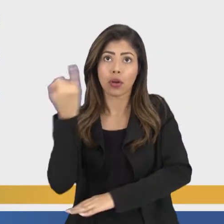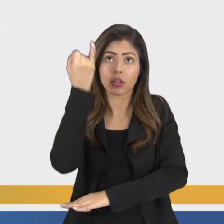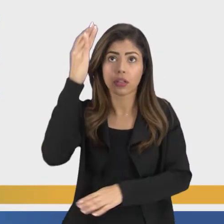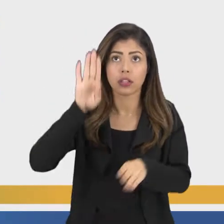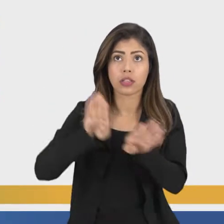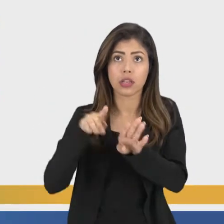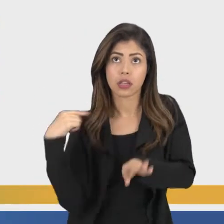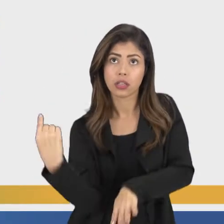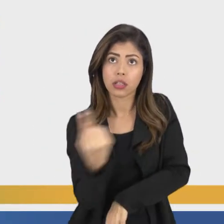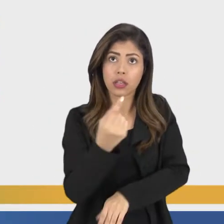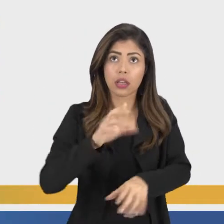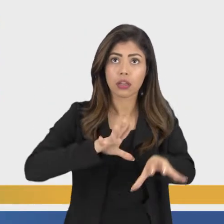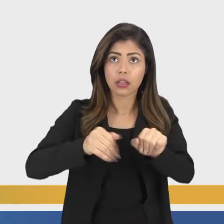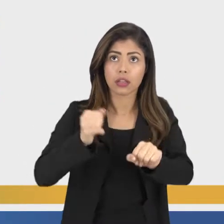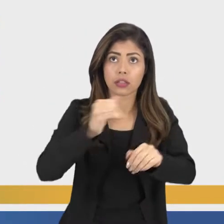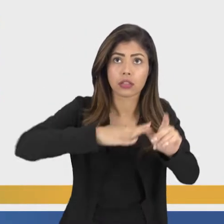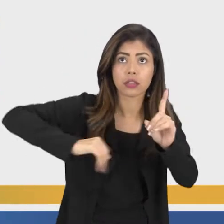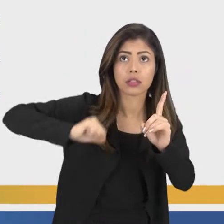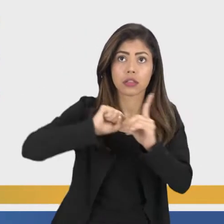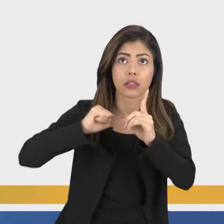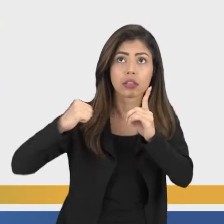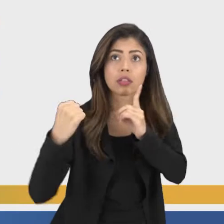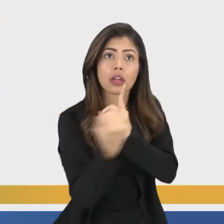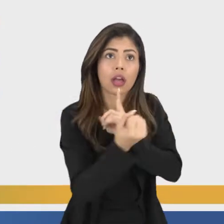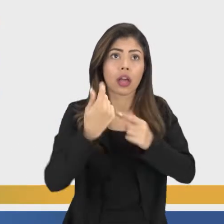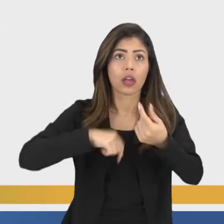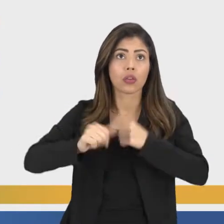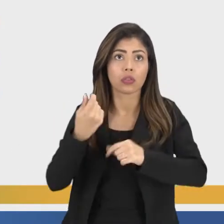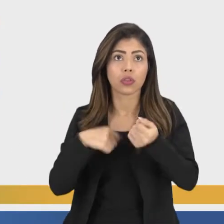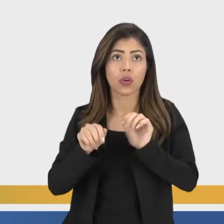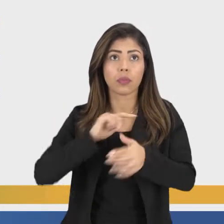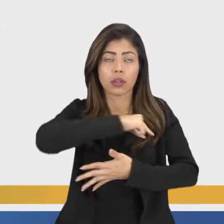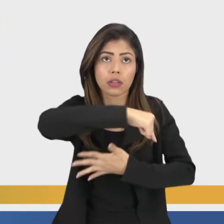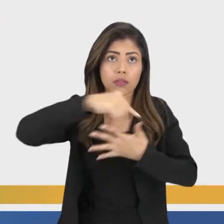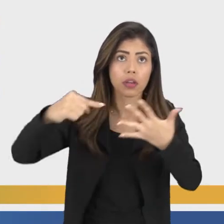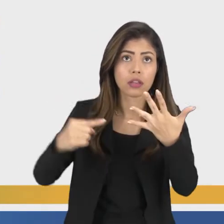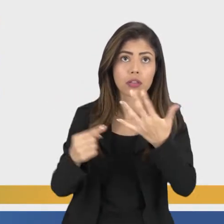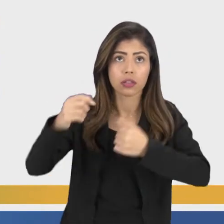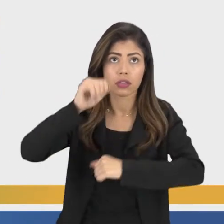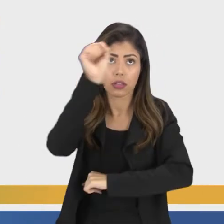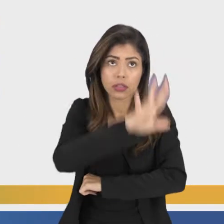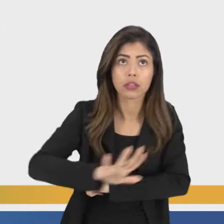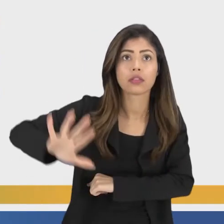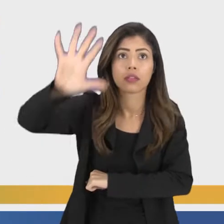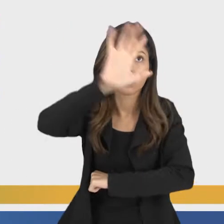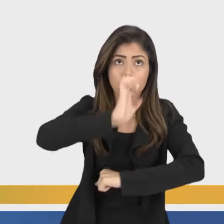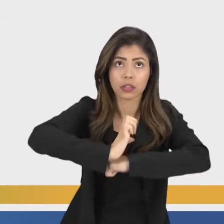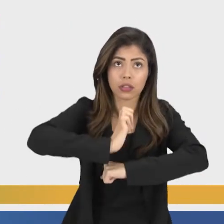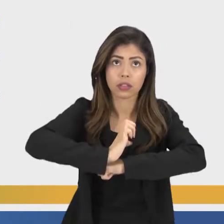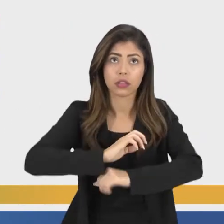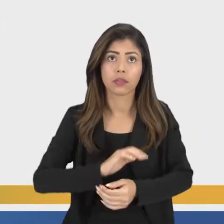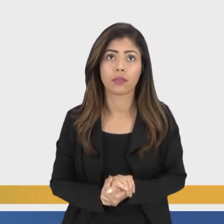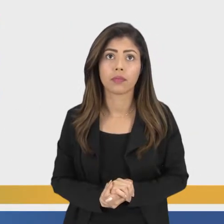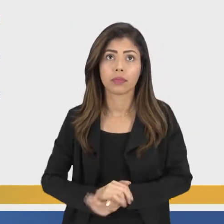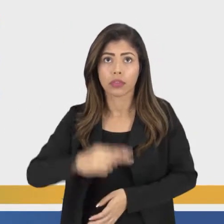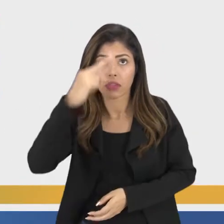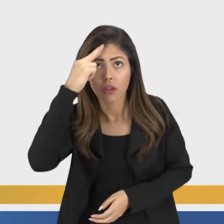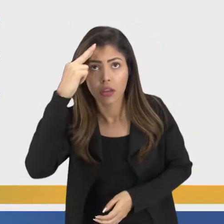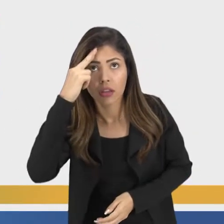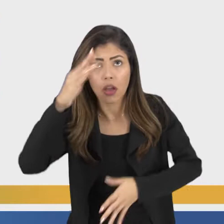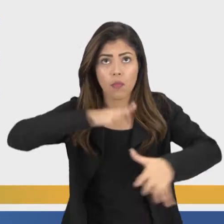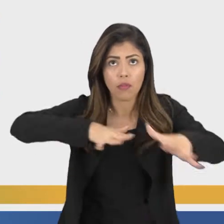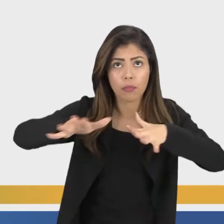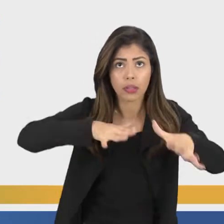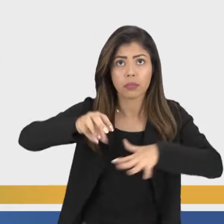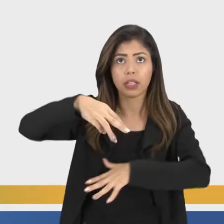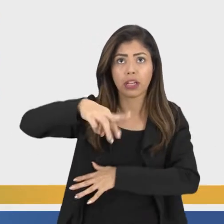importante na formação social e econômica de diversos estados nacionais. Uma razão